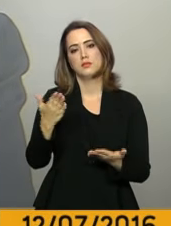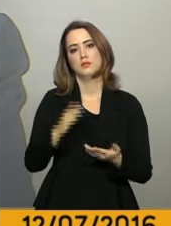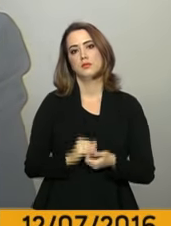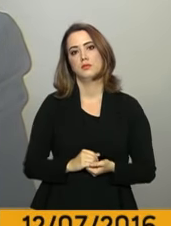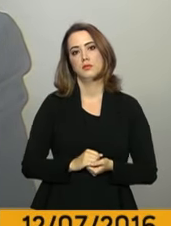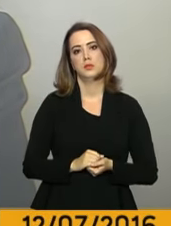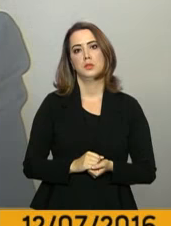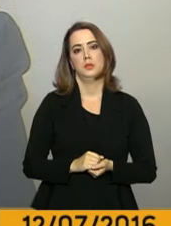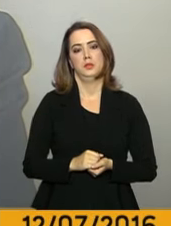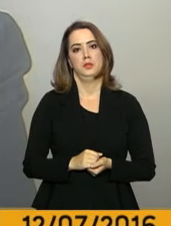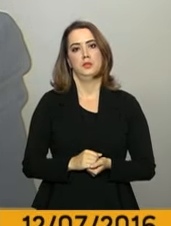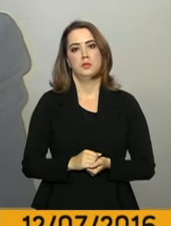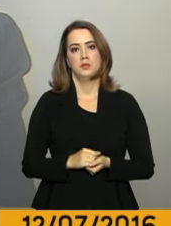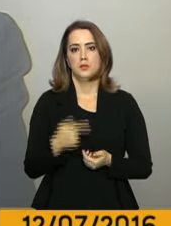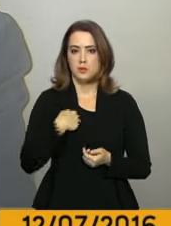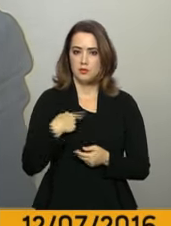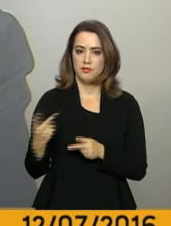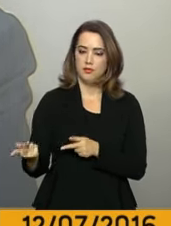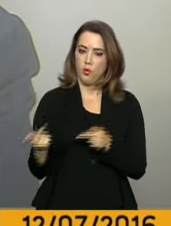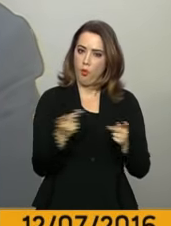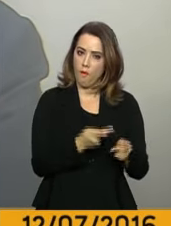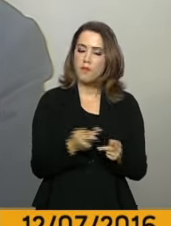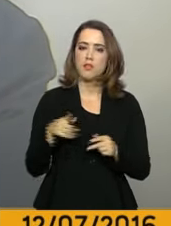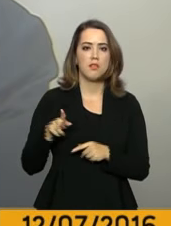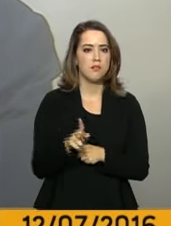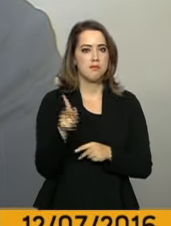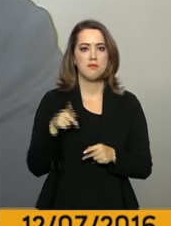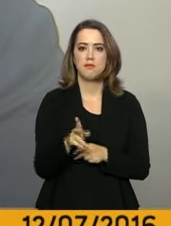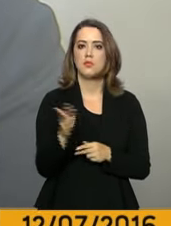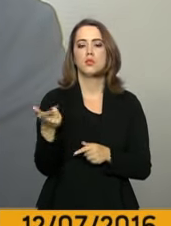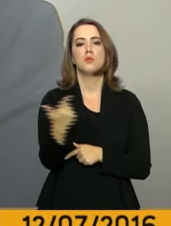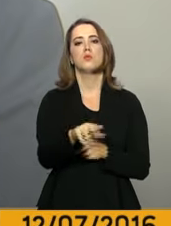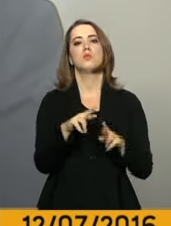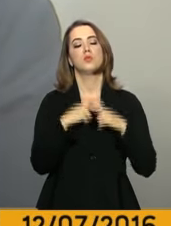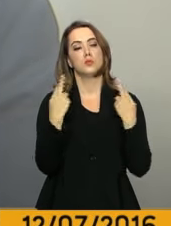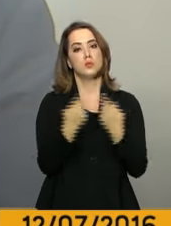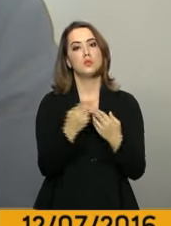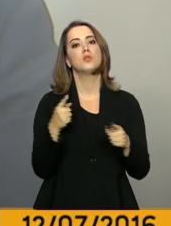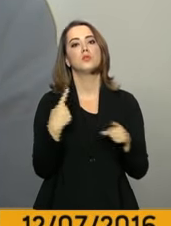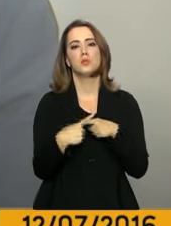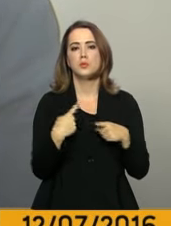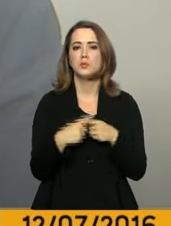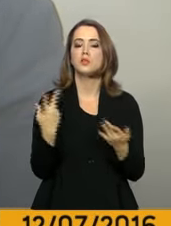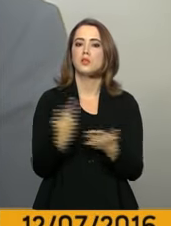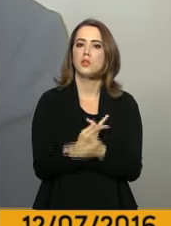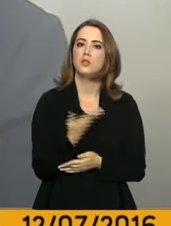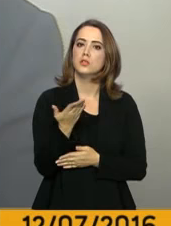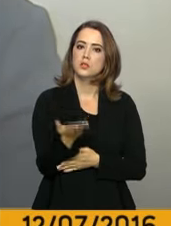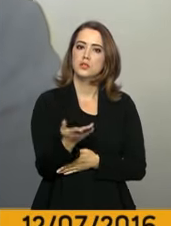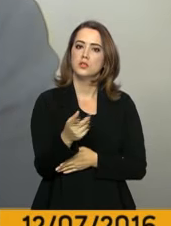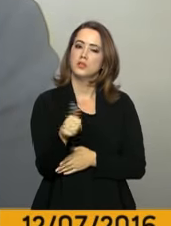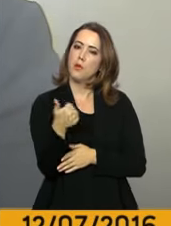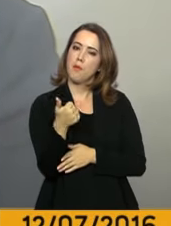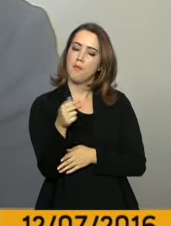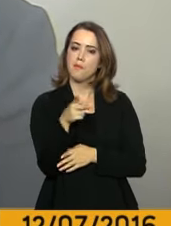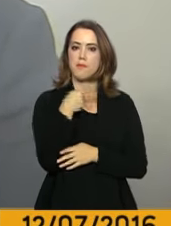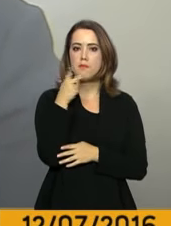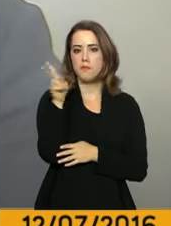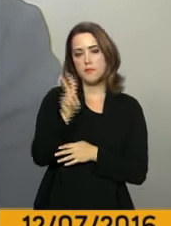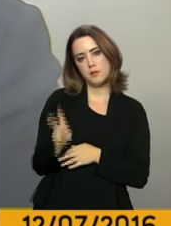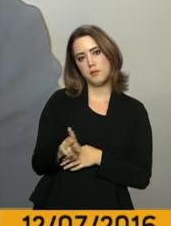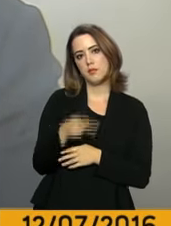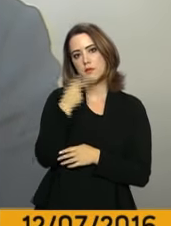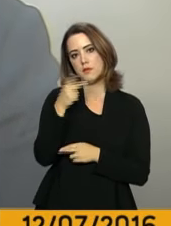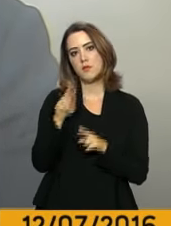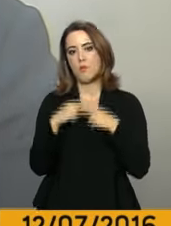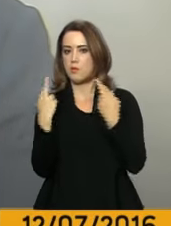a presci a ser convidado para outras reuniões porque estas coisas são assim eh você conversa numa primeira vez dali